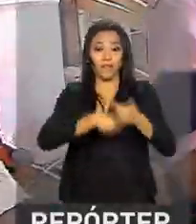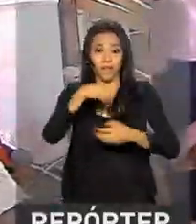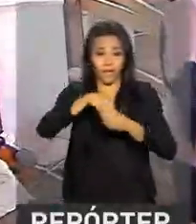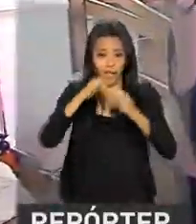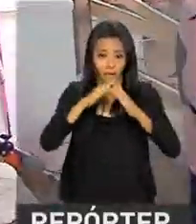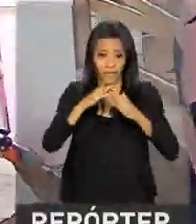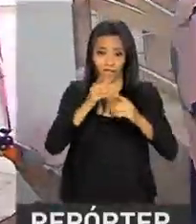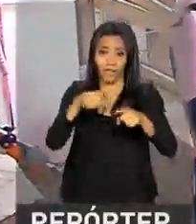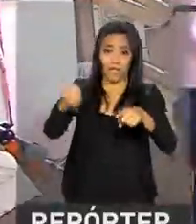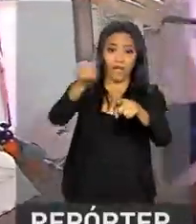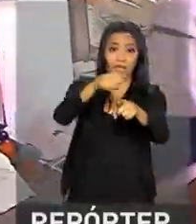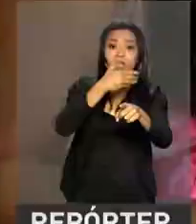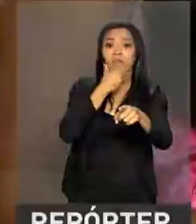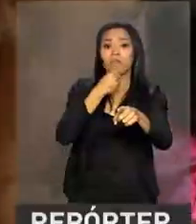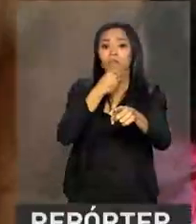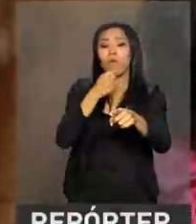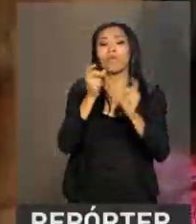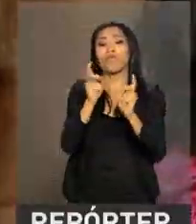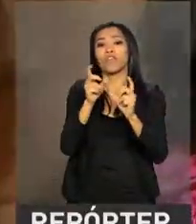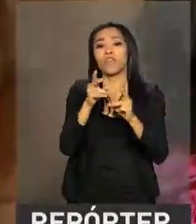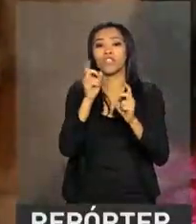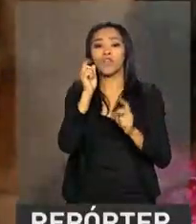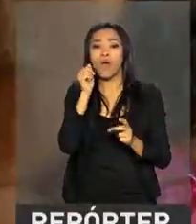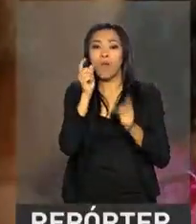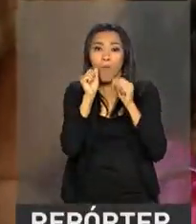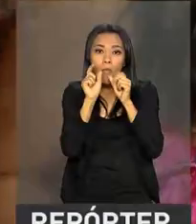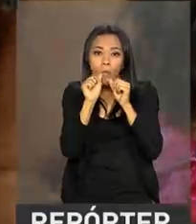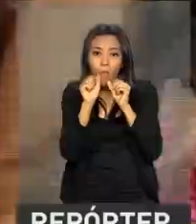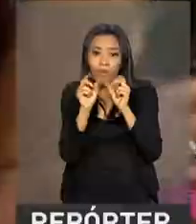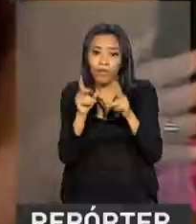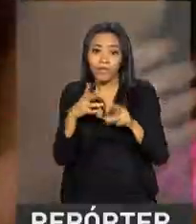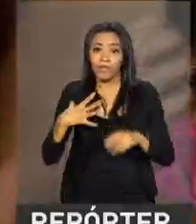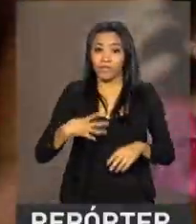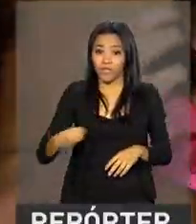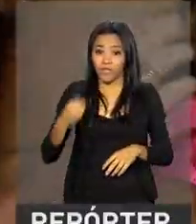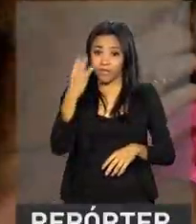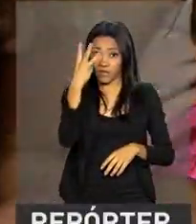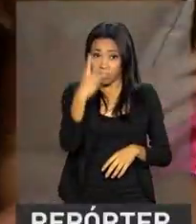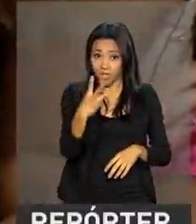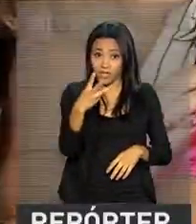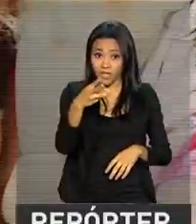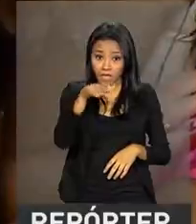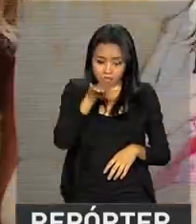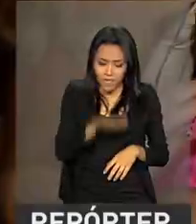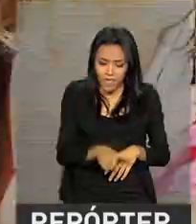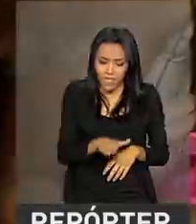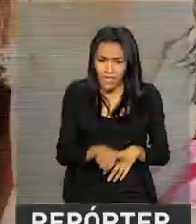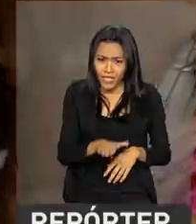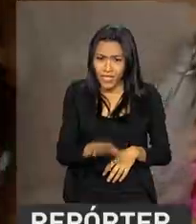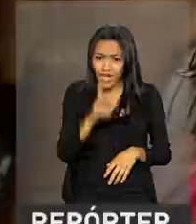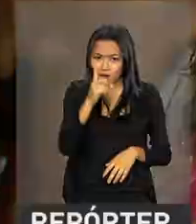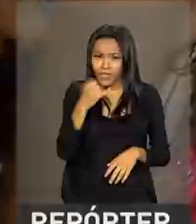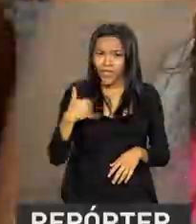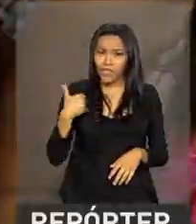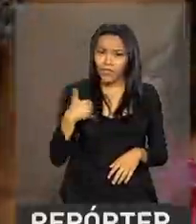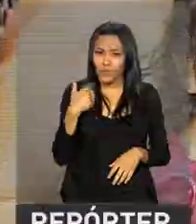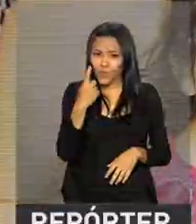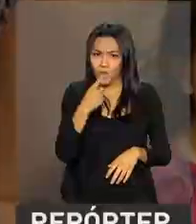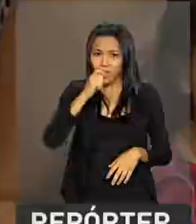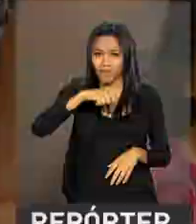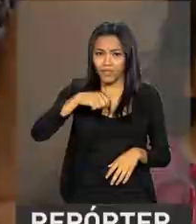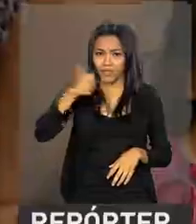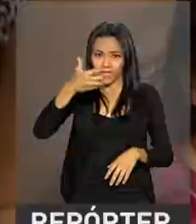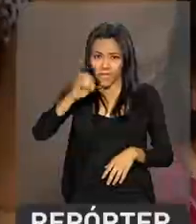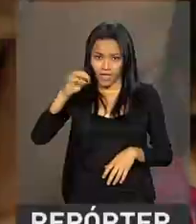é vendedor de balas. O casal tem 3 filhas. A mais nova é a pequena Maísa, de